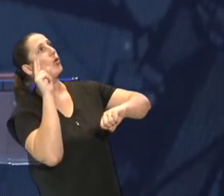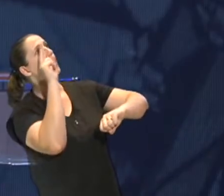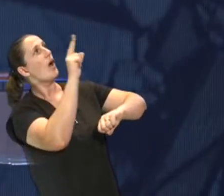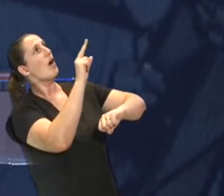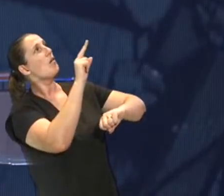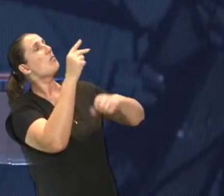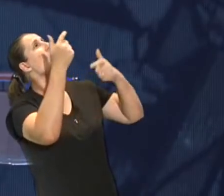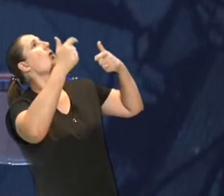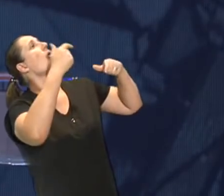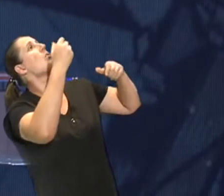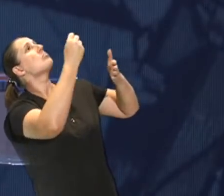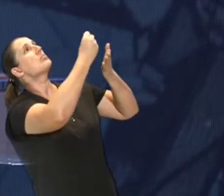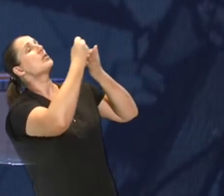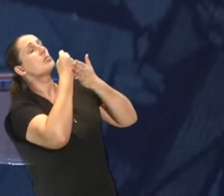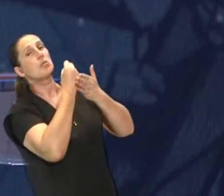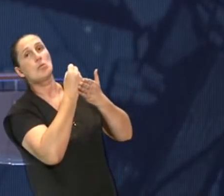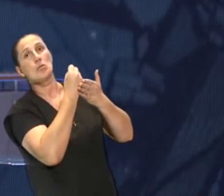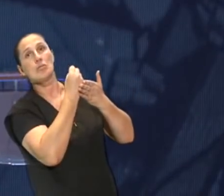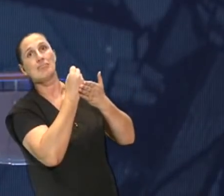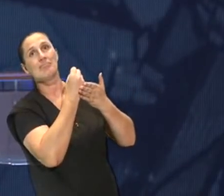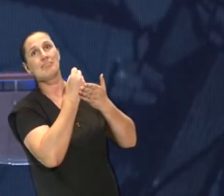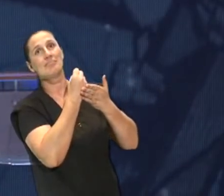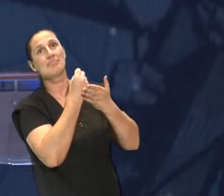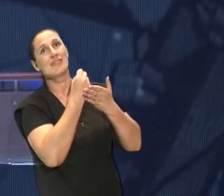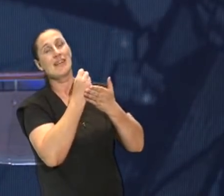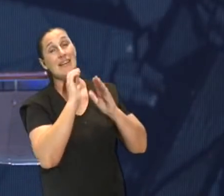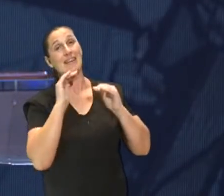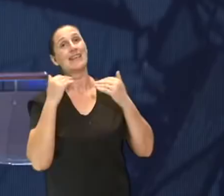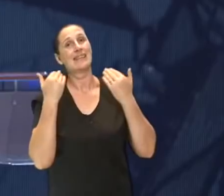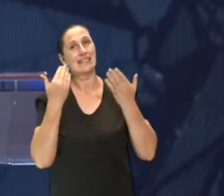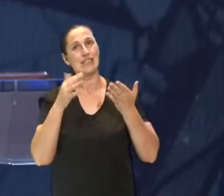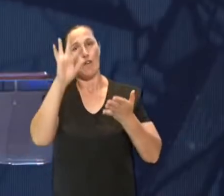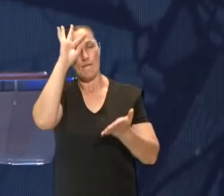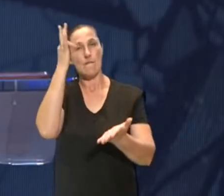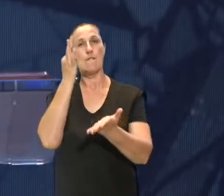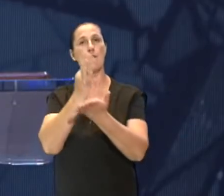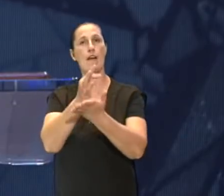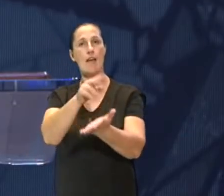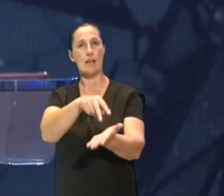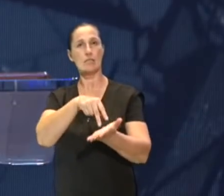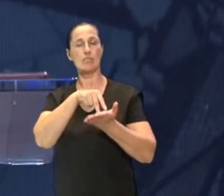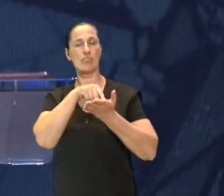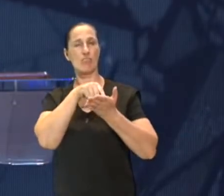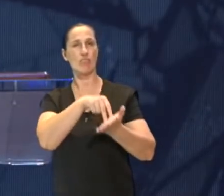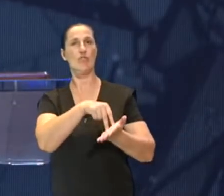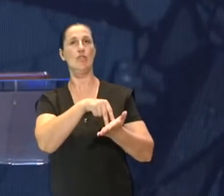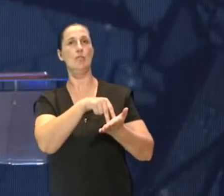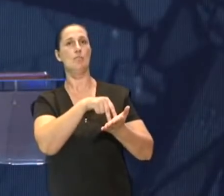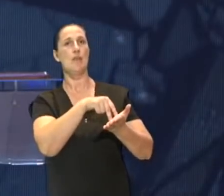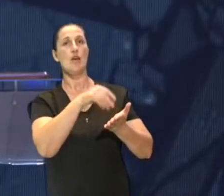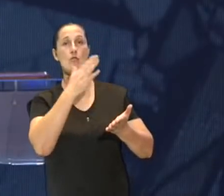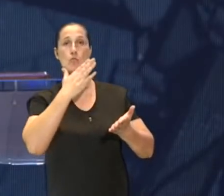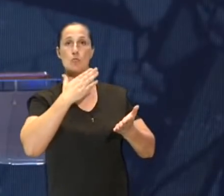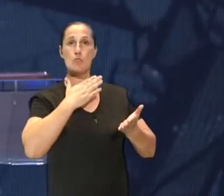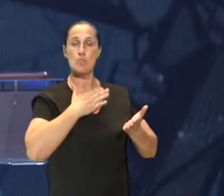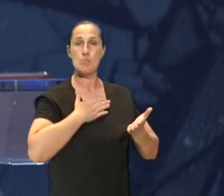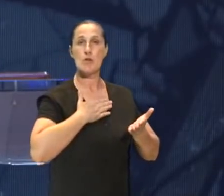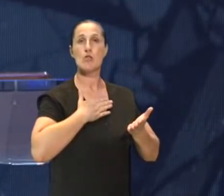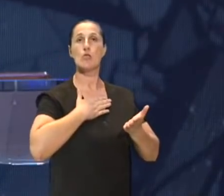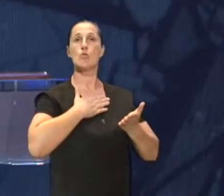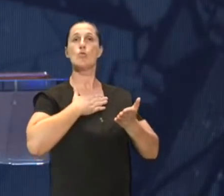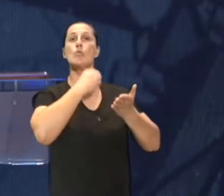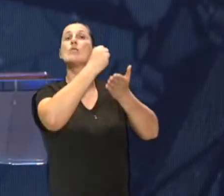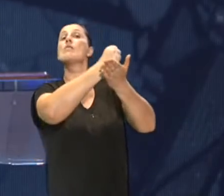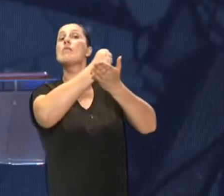o socorro? E ele então pôde dizer com toda a fé, o meu socorro vem do